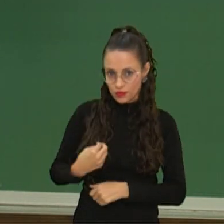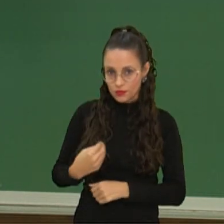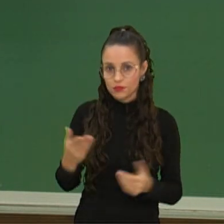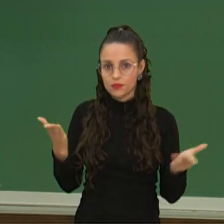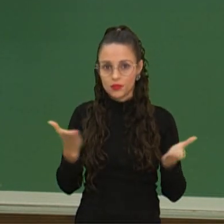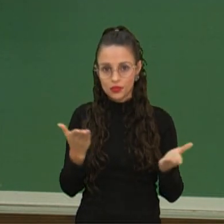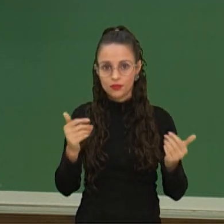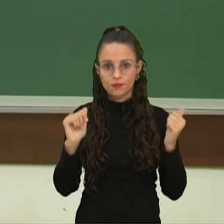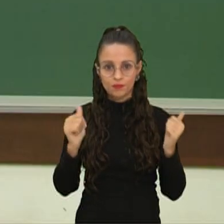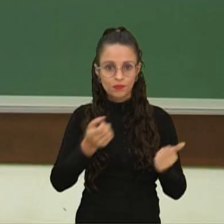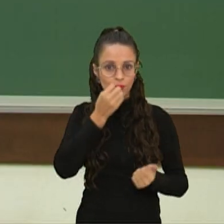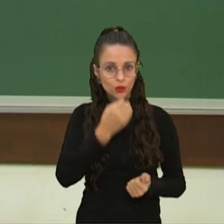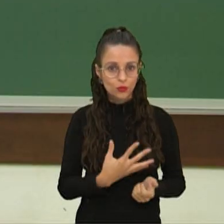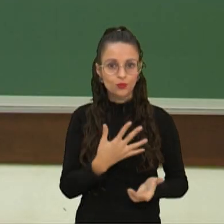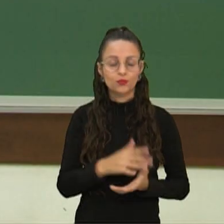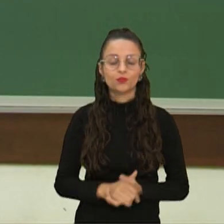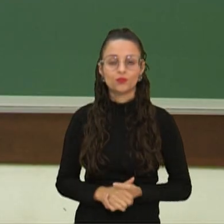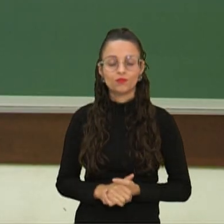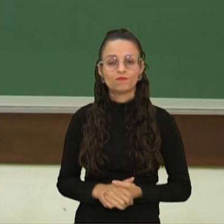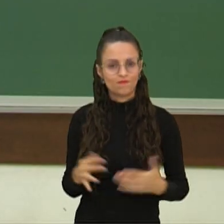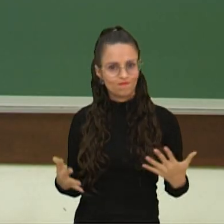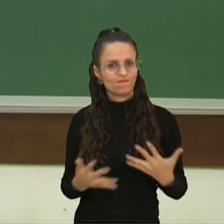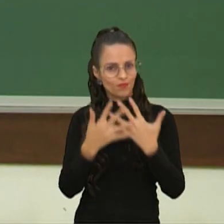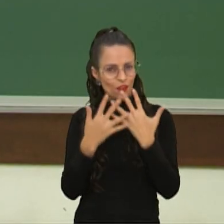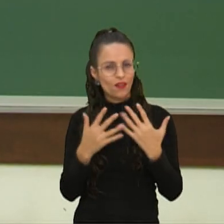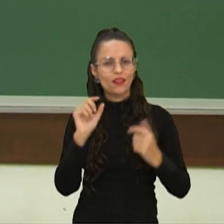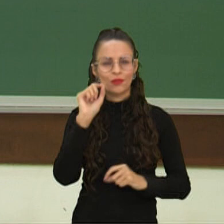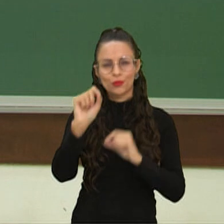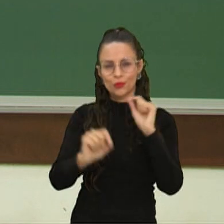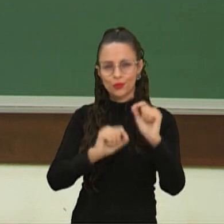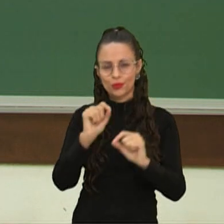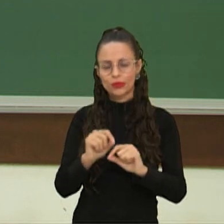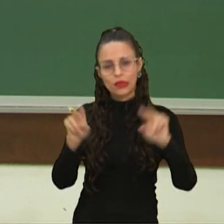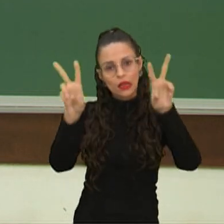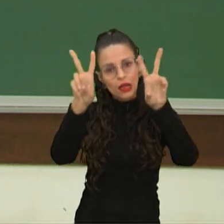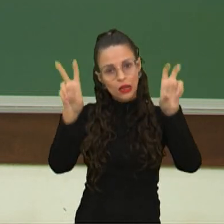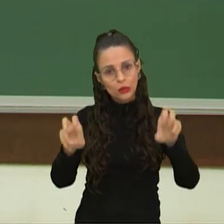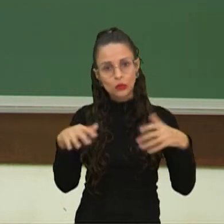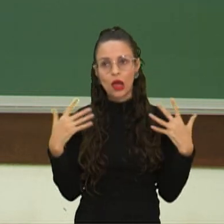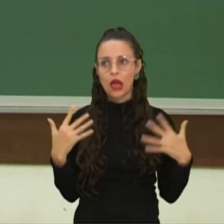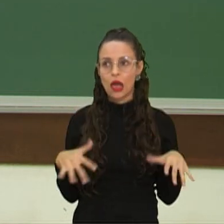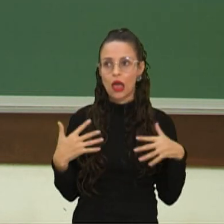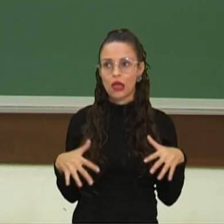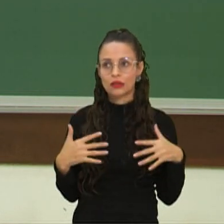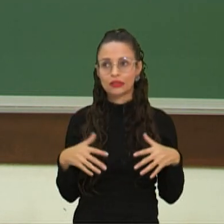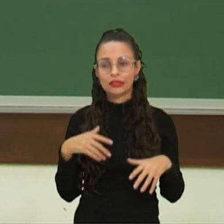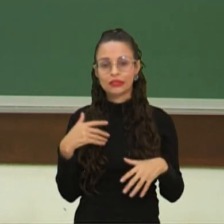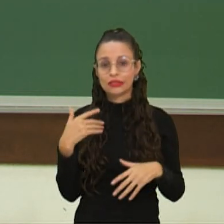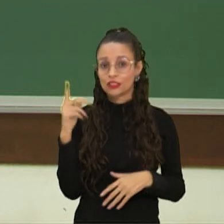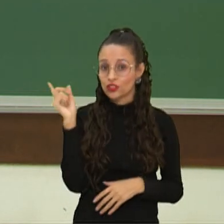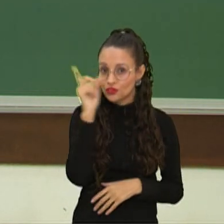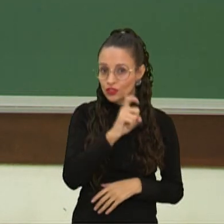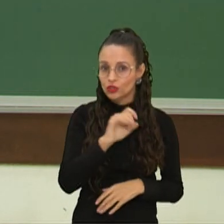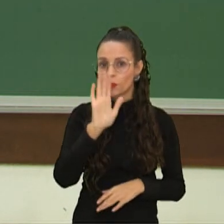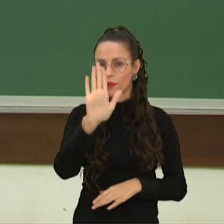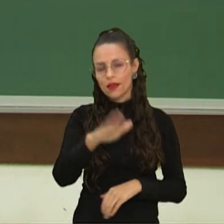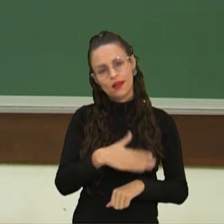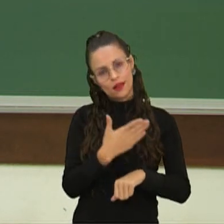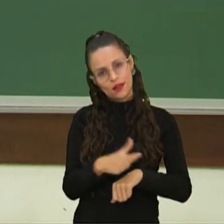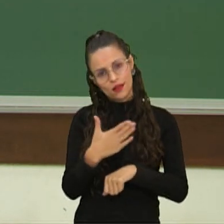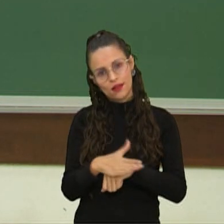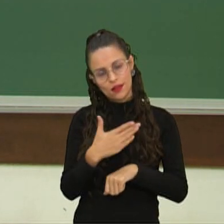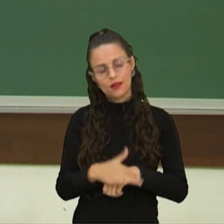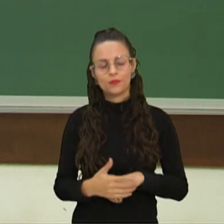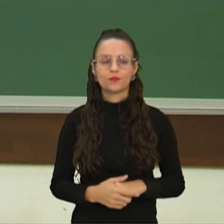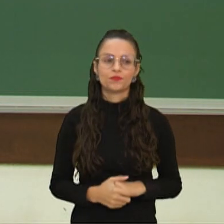bom? Confesso que logo de cara, assim, é um assunto que às vezes pode dar um pouco de pano para manga, né? Mas a gente vai praticar juntos